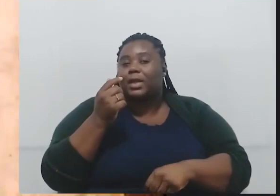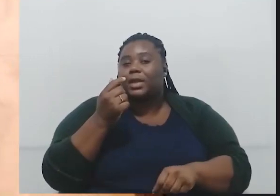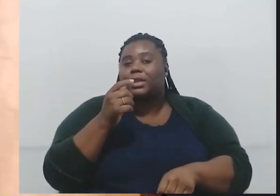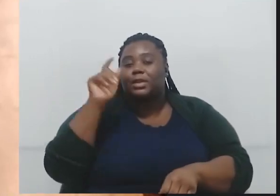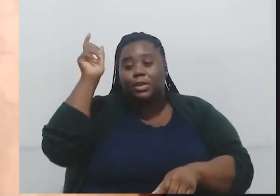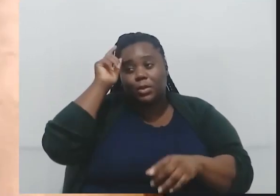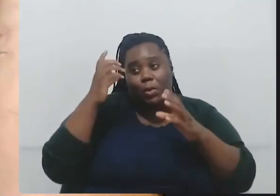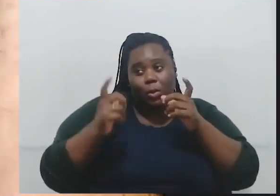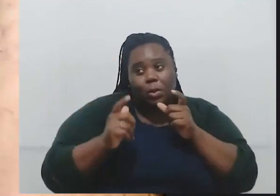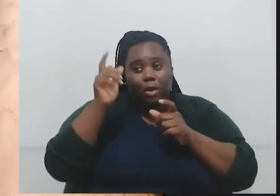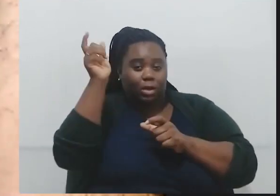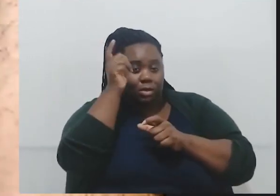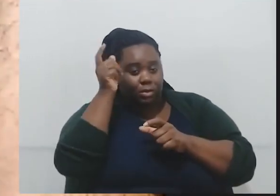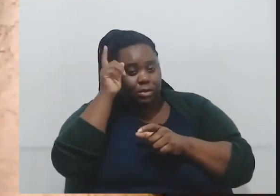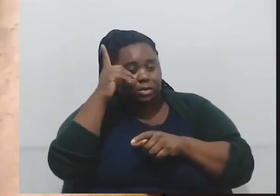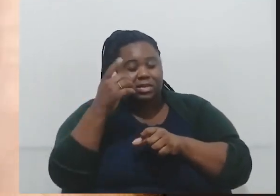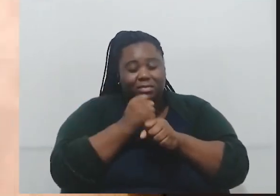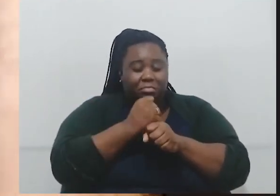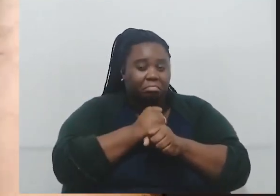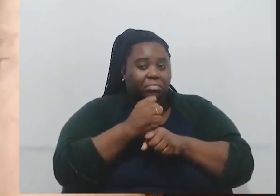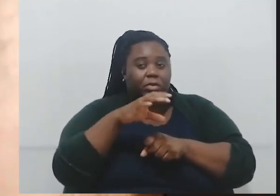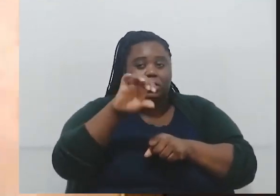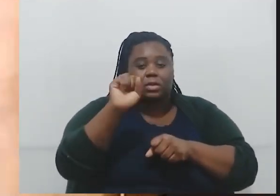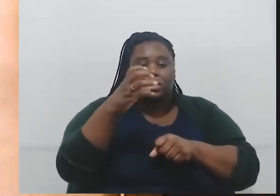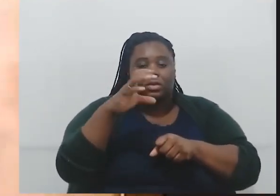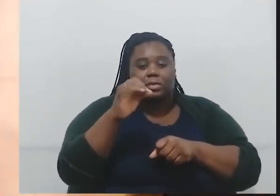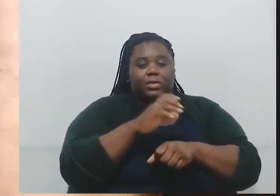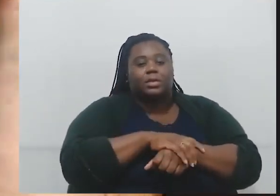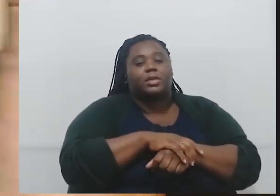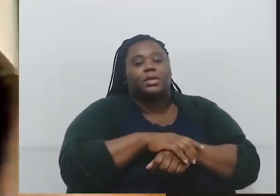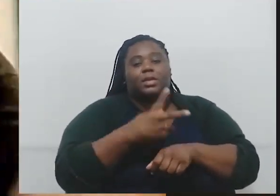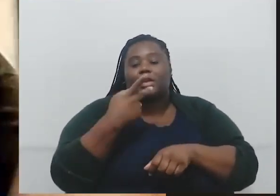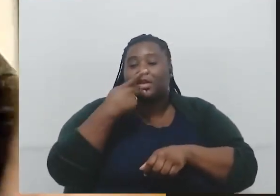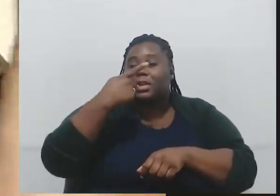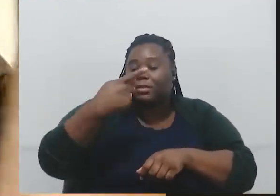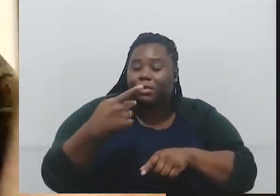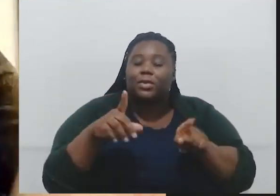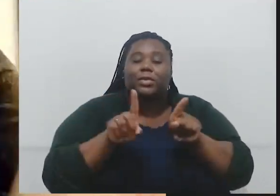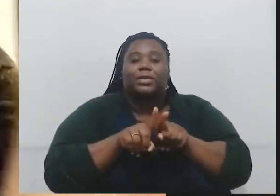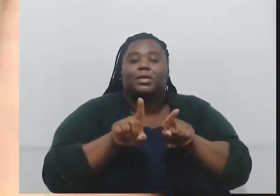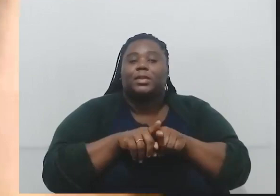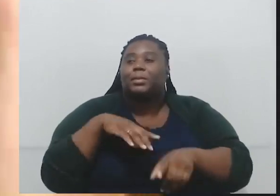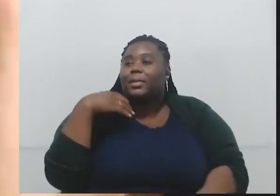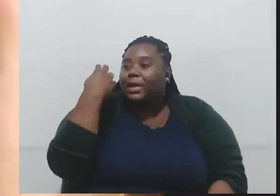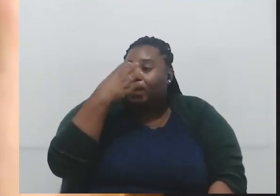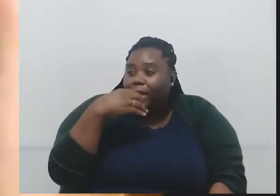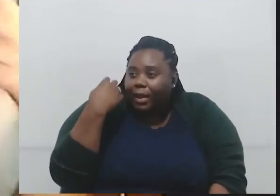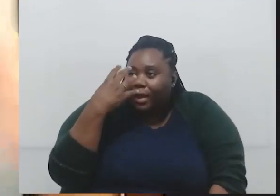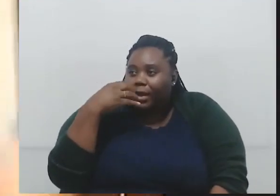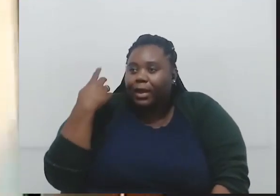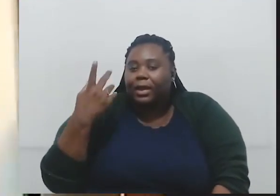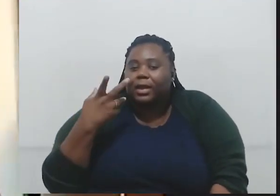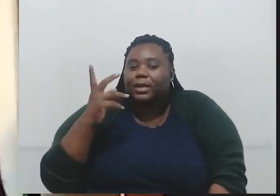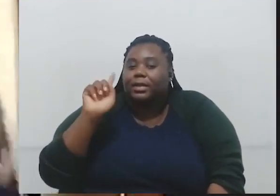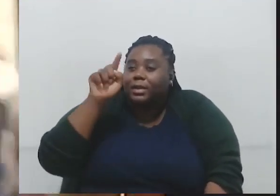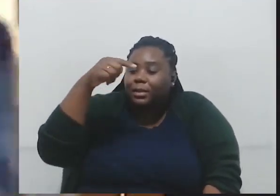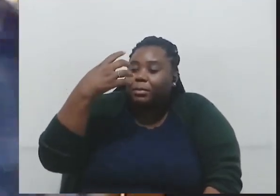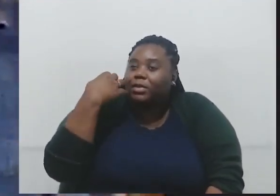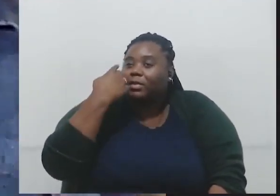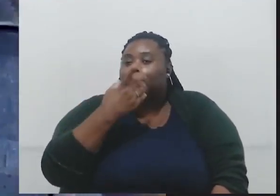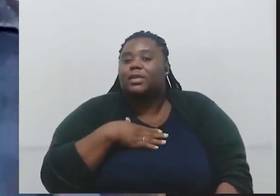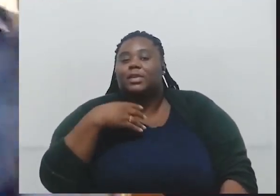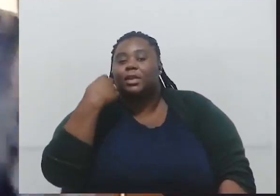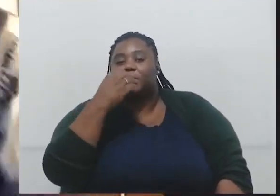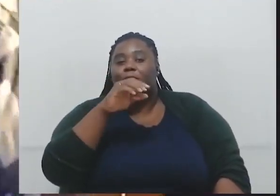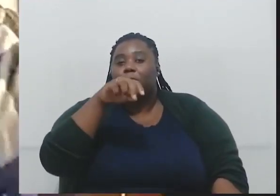ainda na década de 80. Ela falou e ela canta, a Lorna canta, então ela foi cantar depois uma música do Cartola, As Rosas